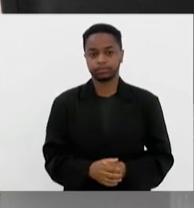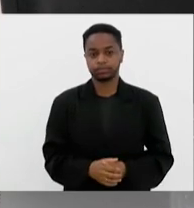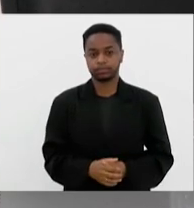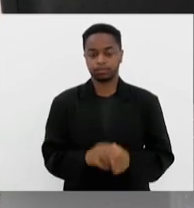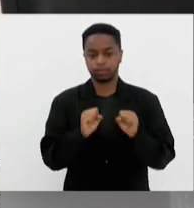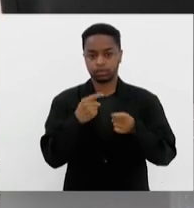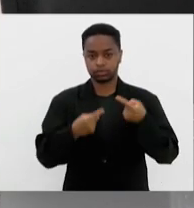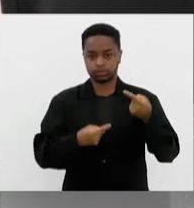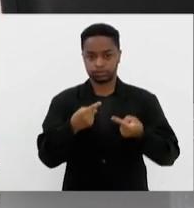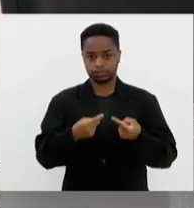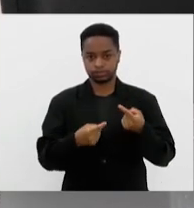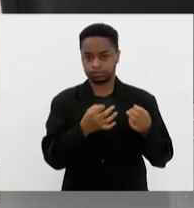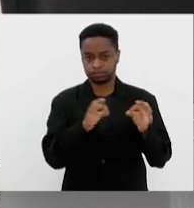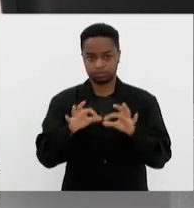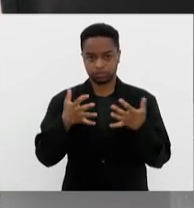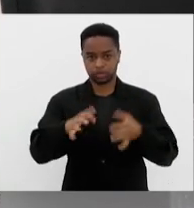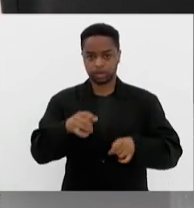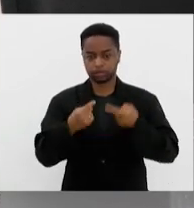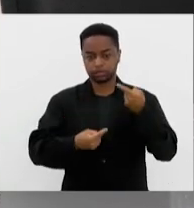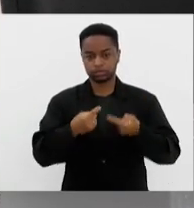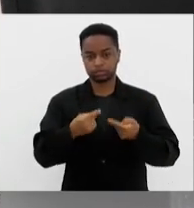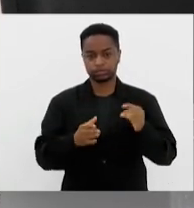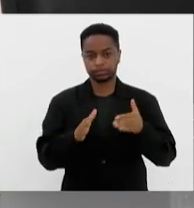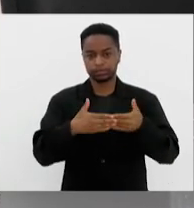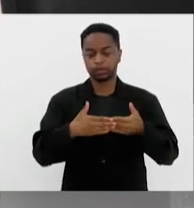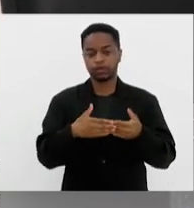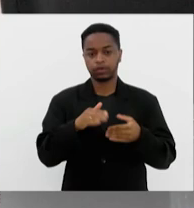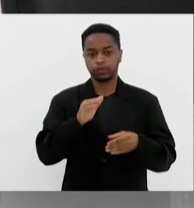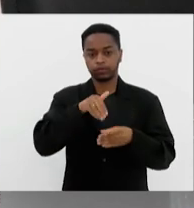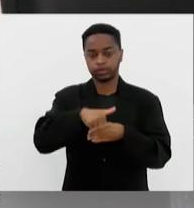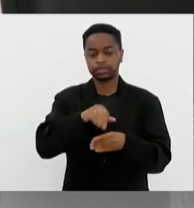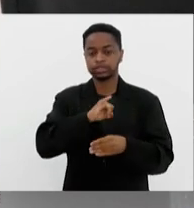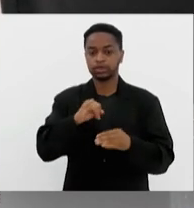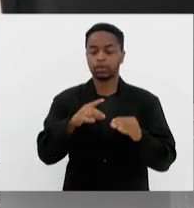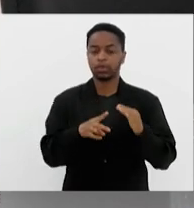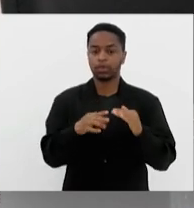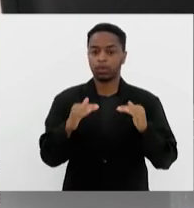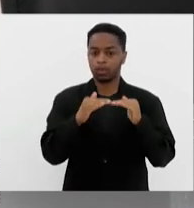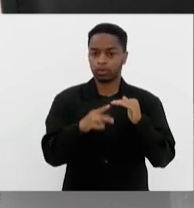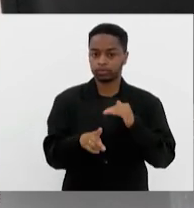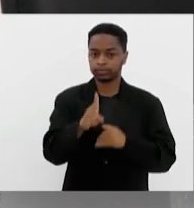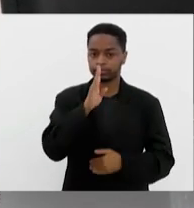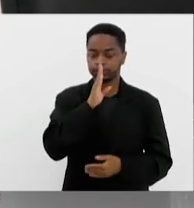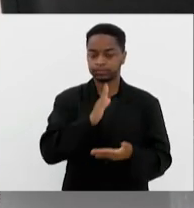Em discussão. Não havendo quem queira discutir, em votação, os senhores que aprovam permaneçam como estão,